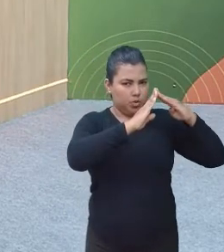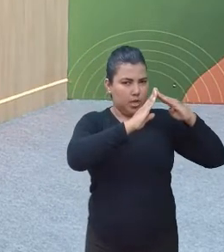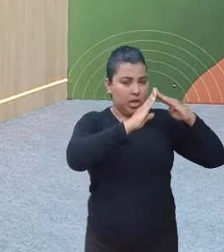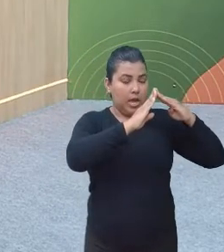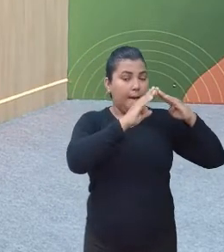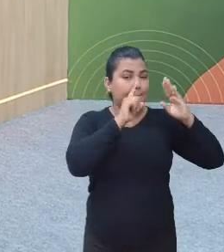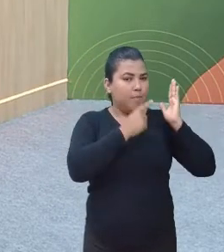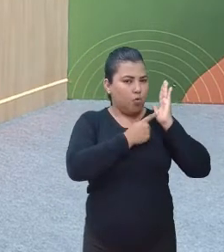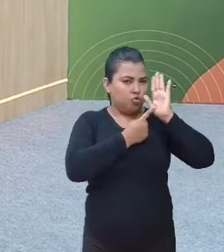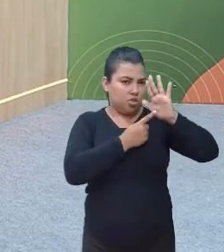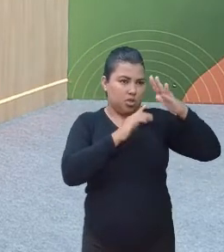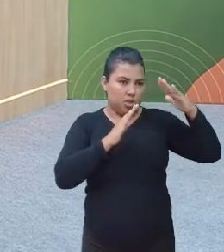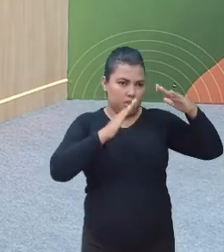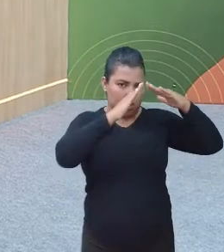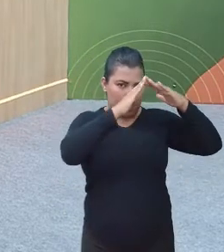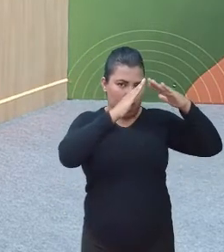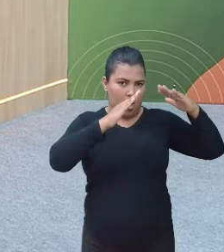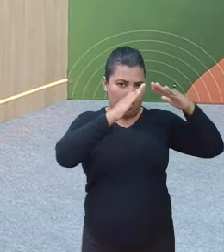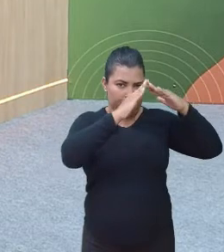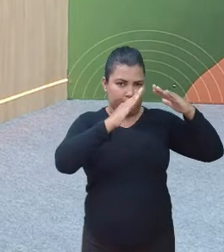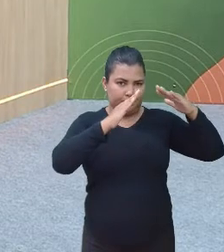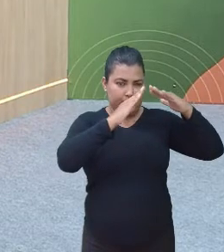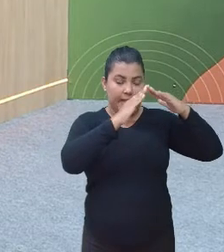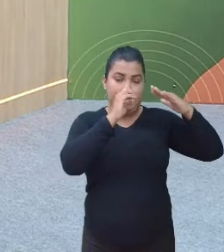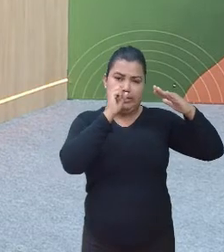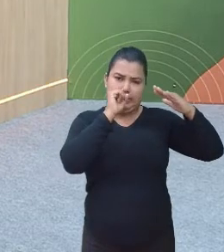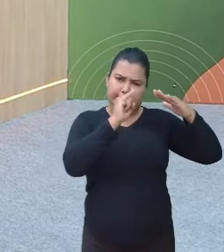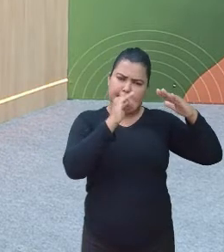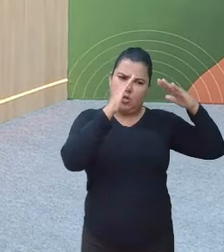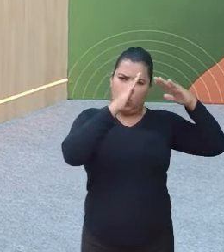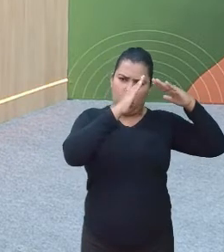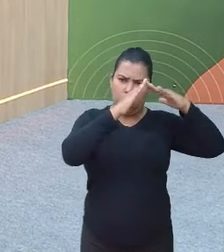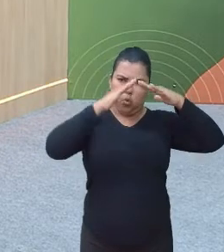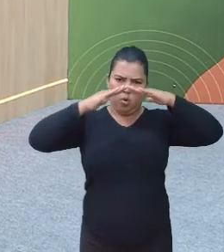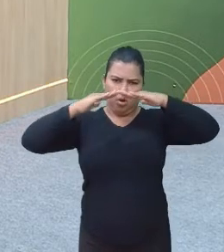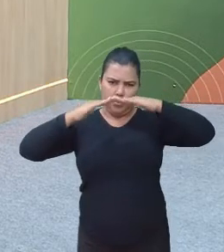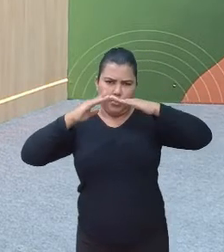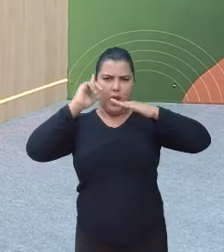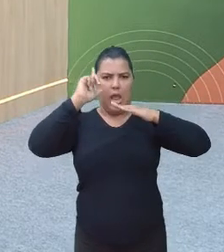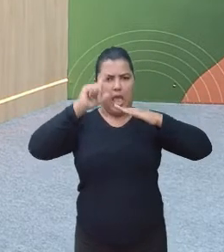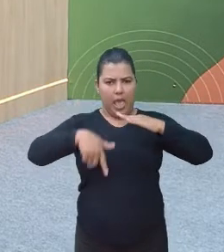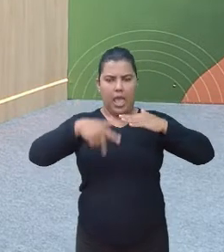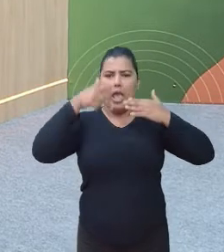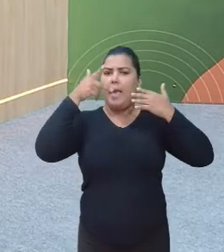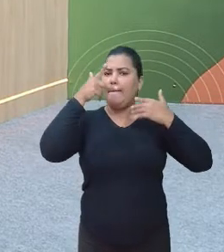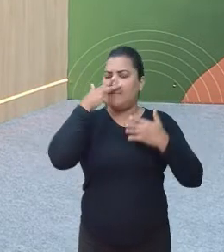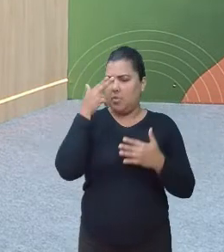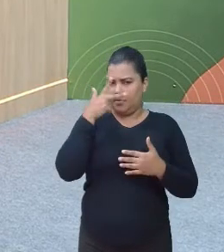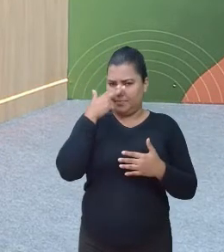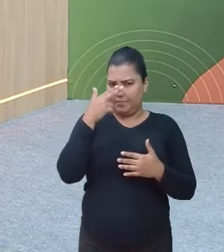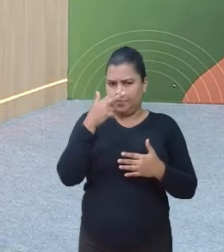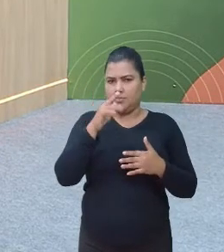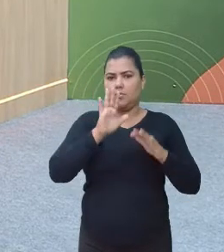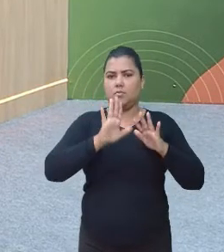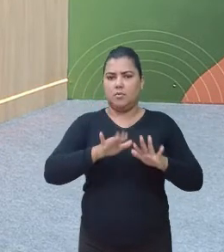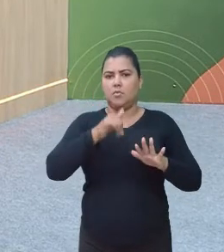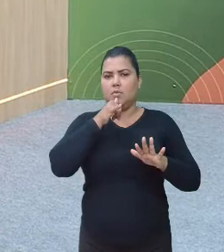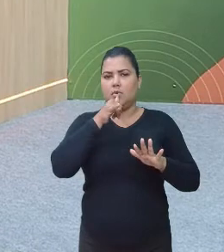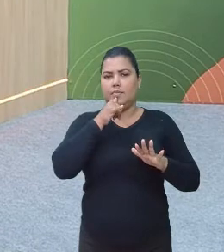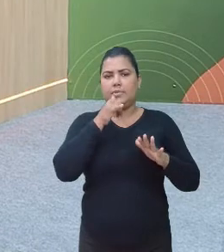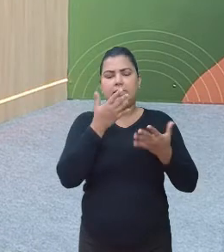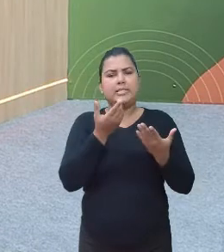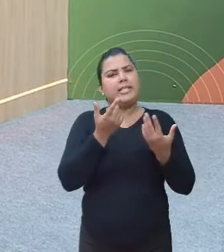destacando o telhado. Eu quero observar se os telhados dessas casas são semelhantes, ou seja, se